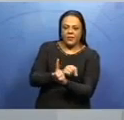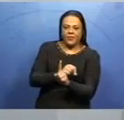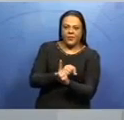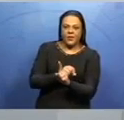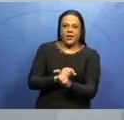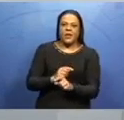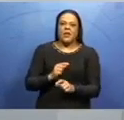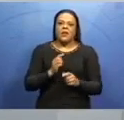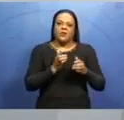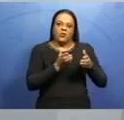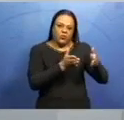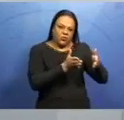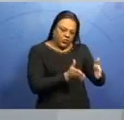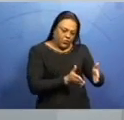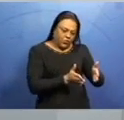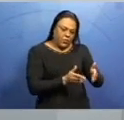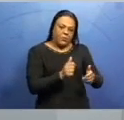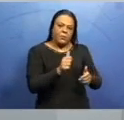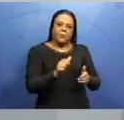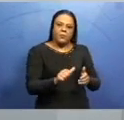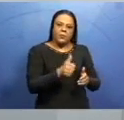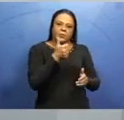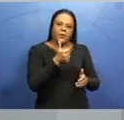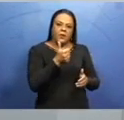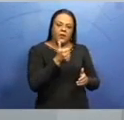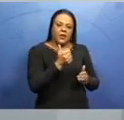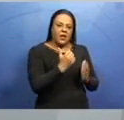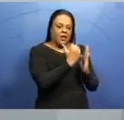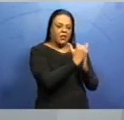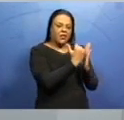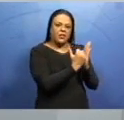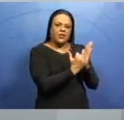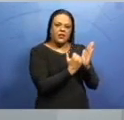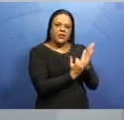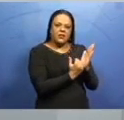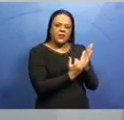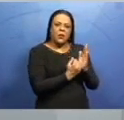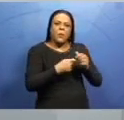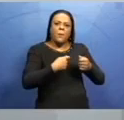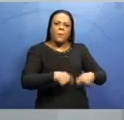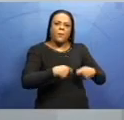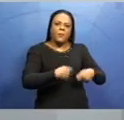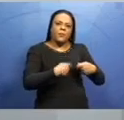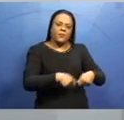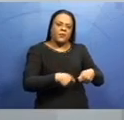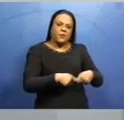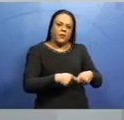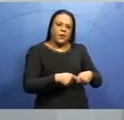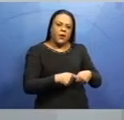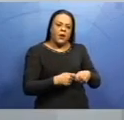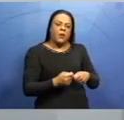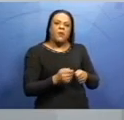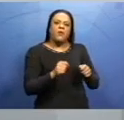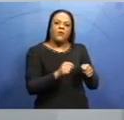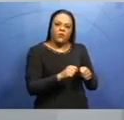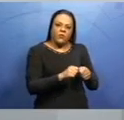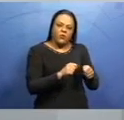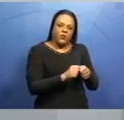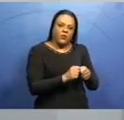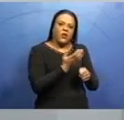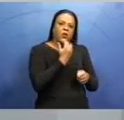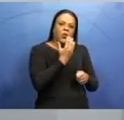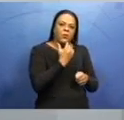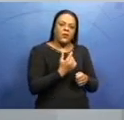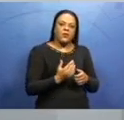partes. A primeira são os ingredientes, que é uma lista de tudo que eu vou precisar providenciar para fazer a minha receita.